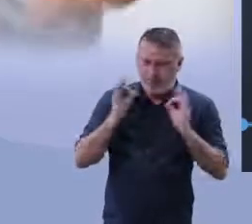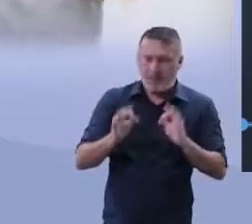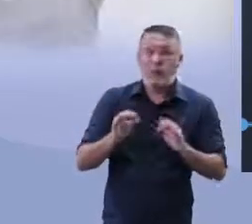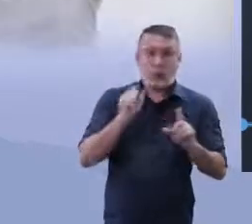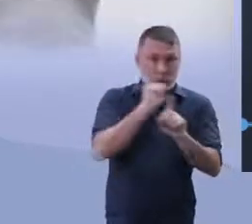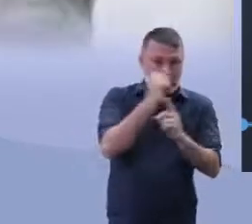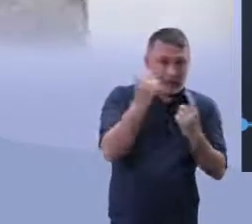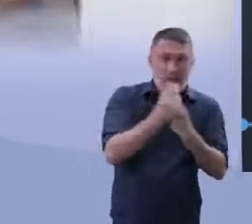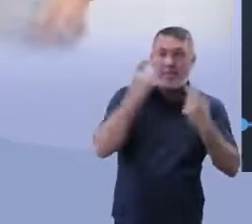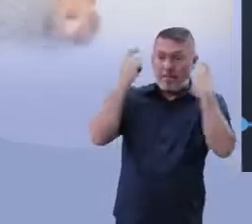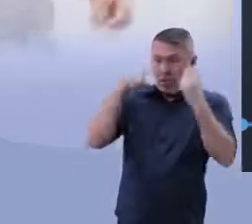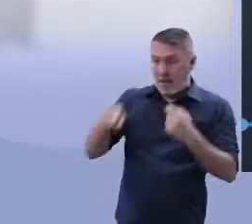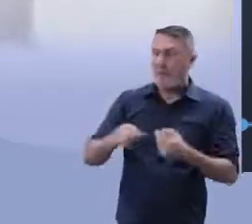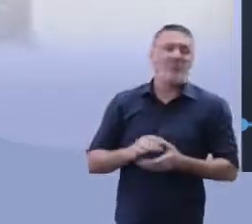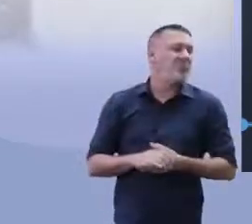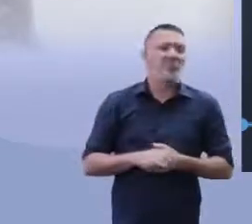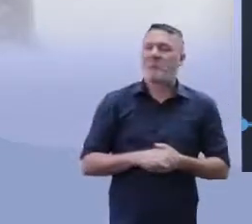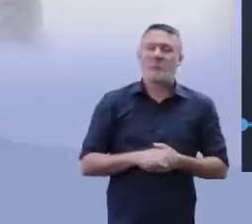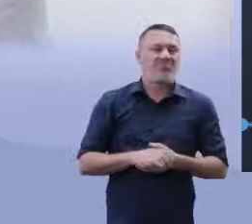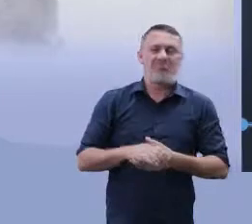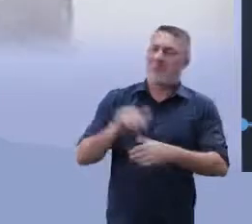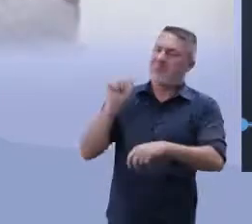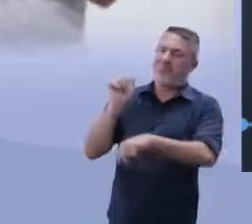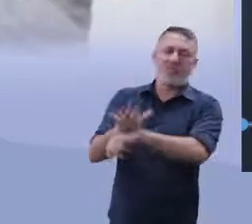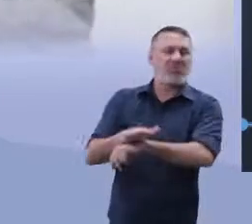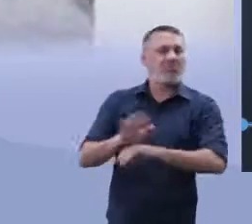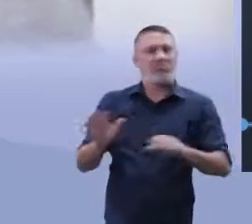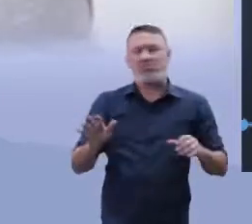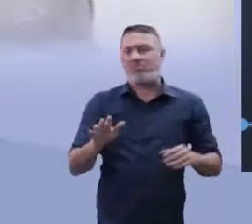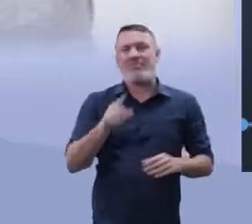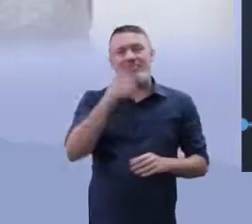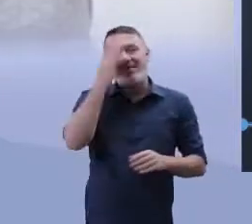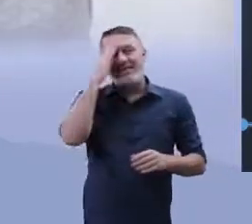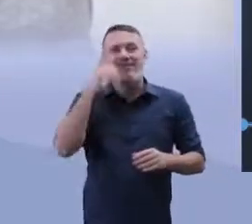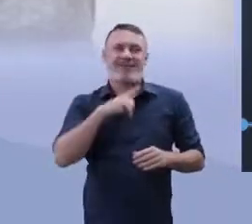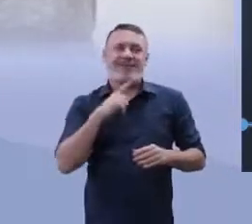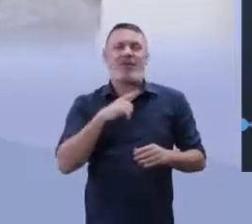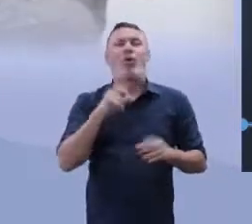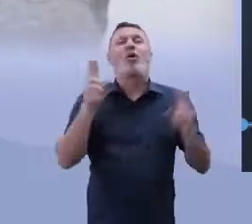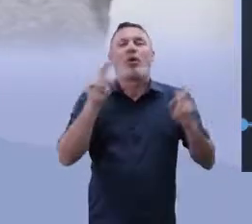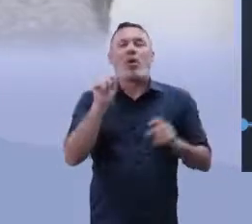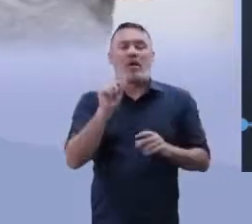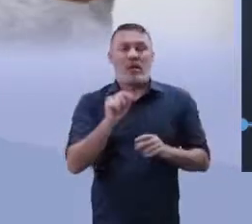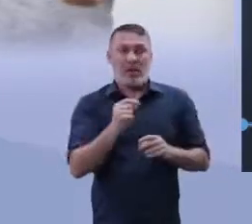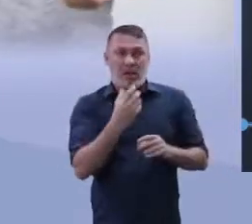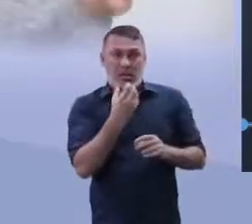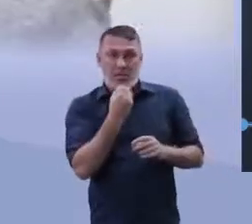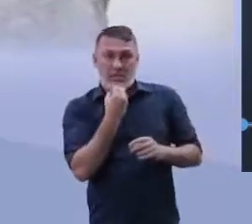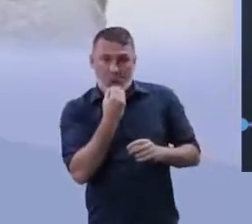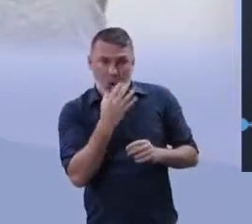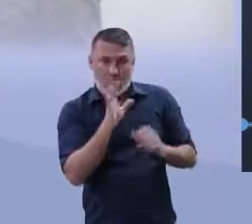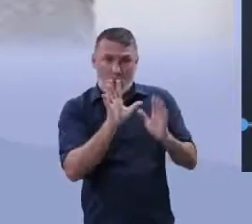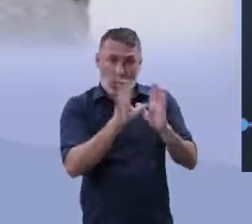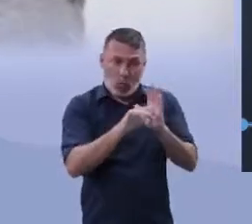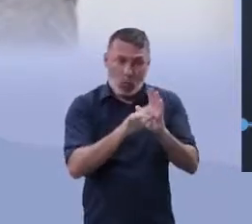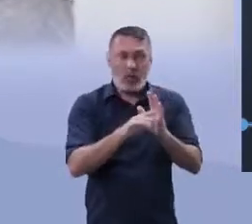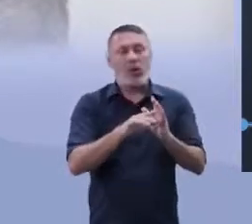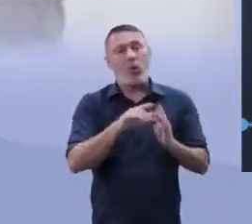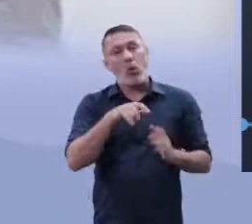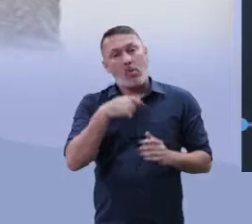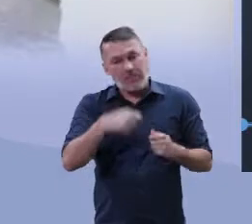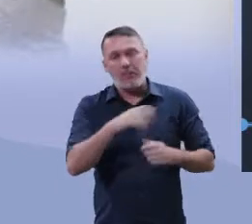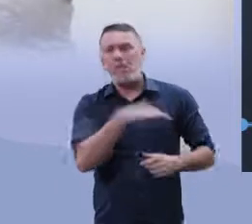literalmente não liga, porque tem aqueles, né, os dois ditos, bandido bom é bandido